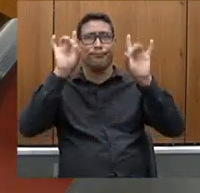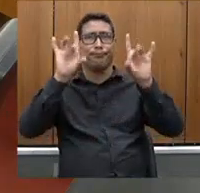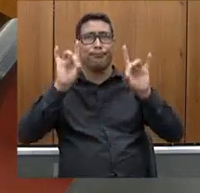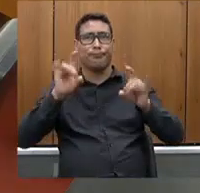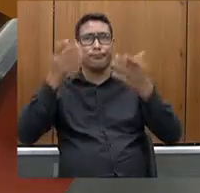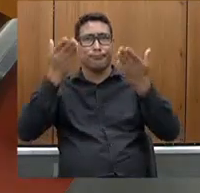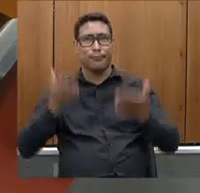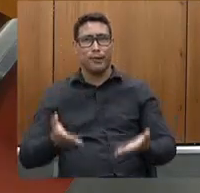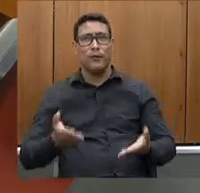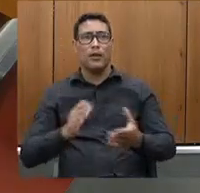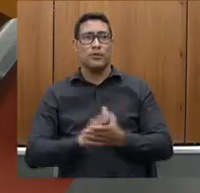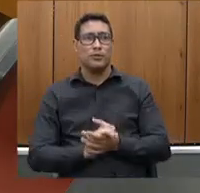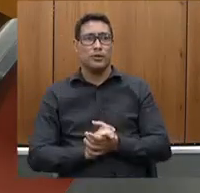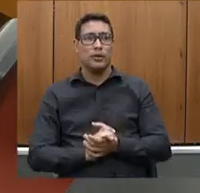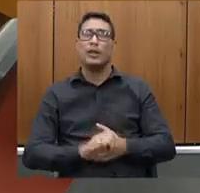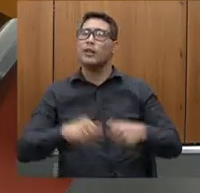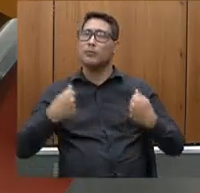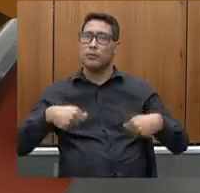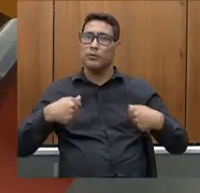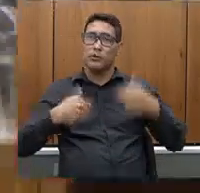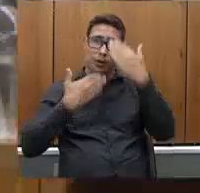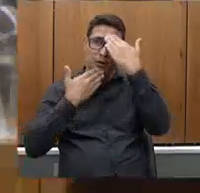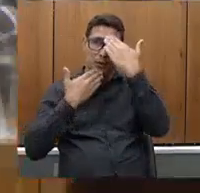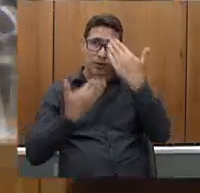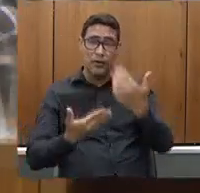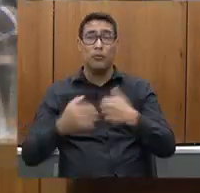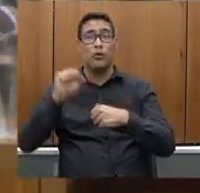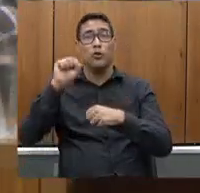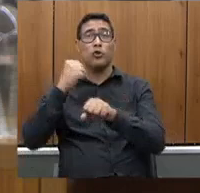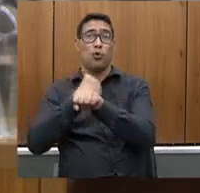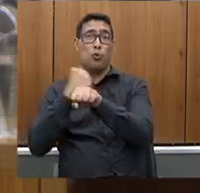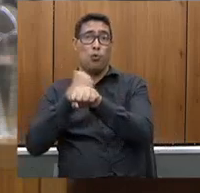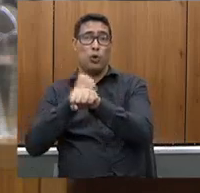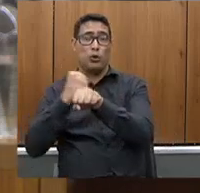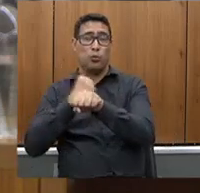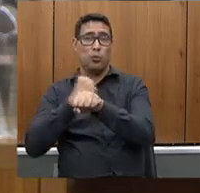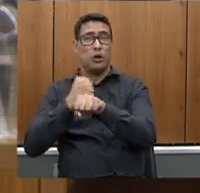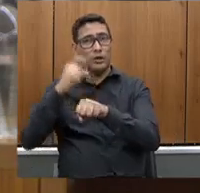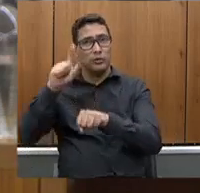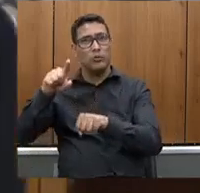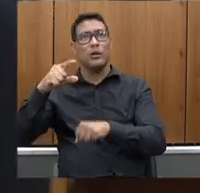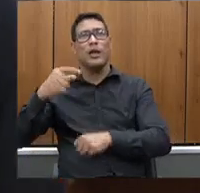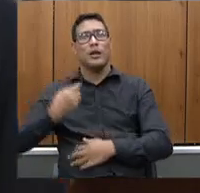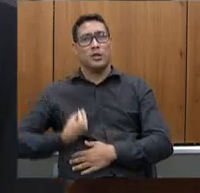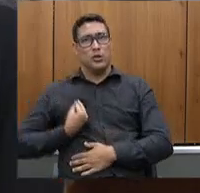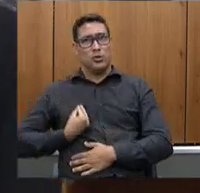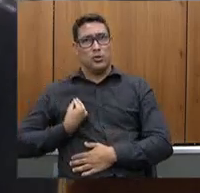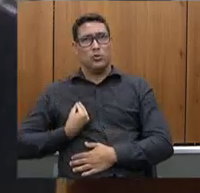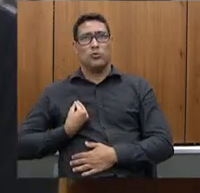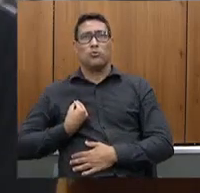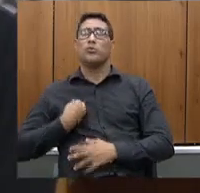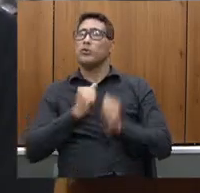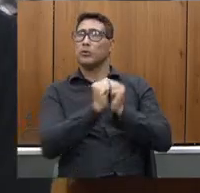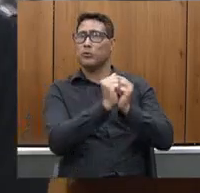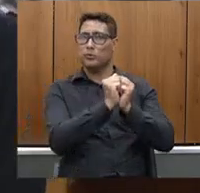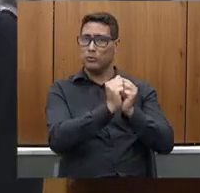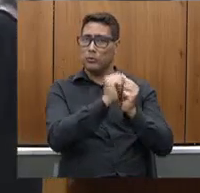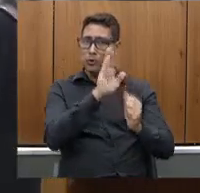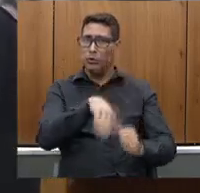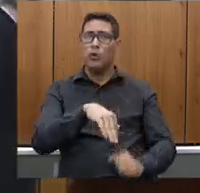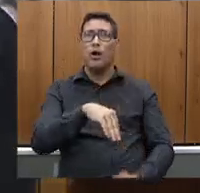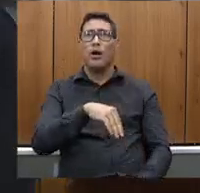muito que agradecer por oito anos de parceria de poder trabalhar de poder estar junto com a polícia militar